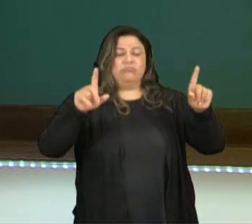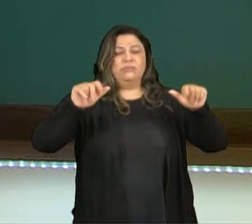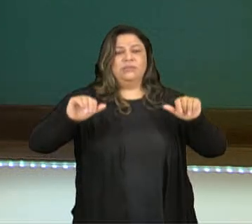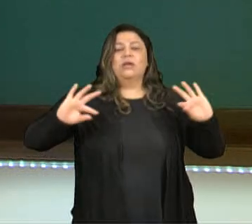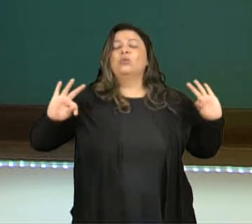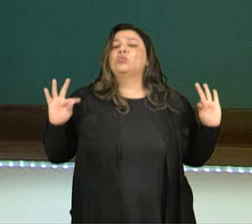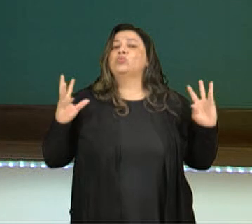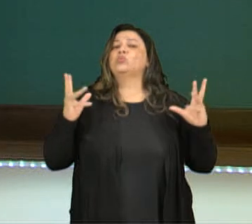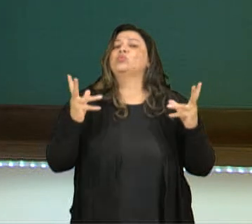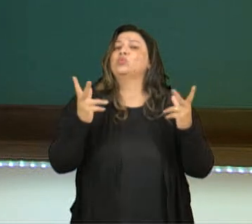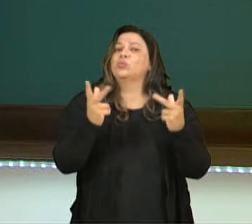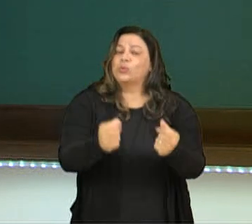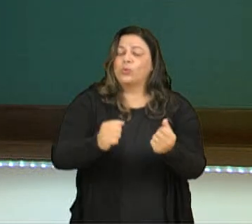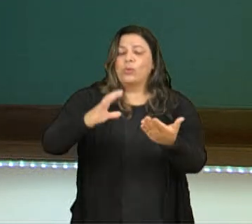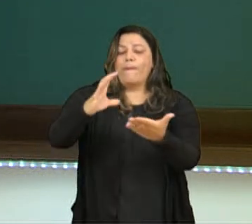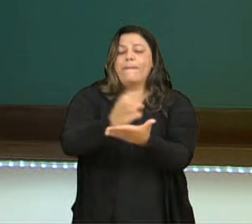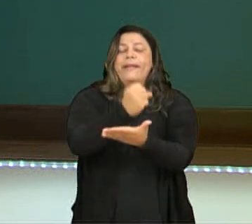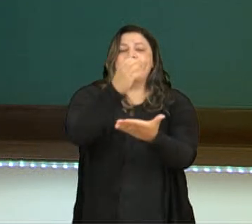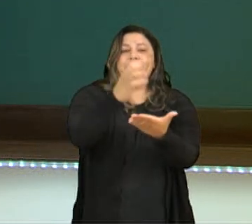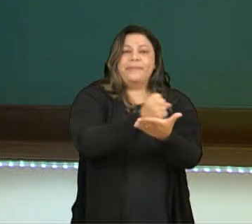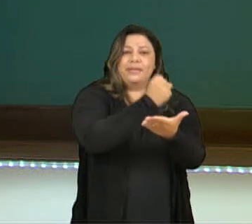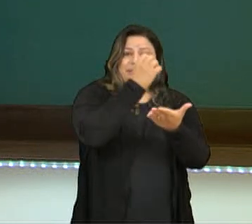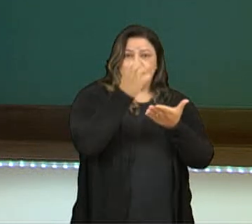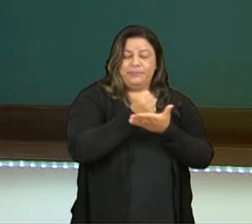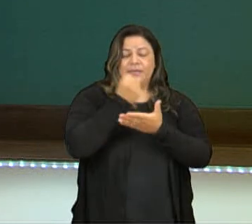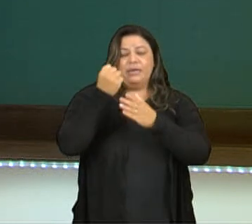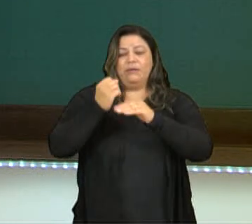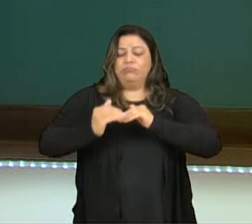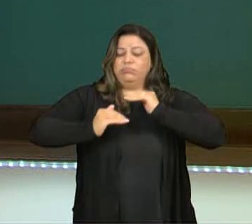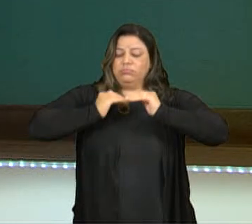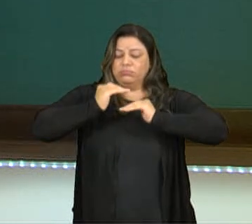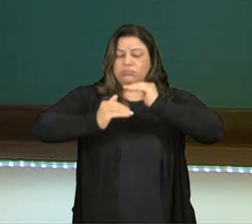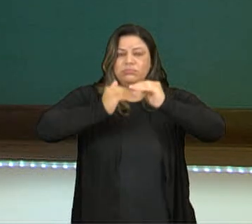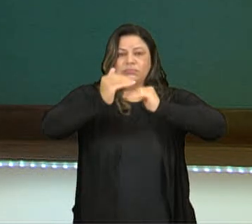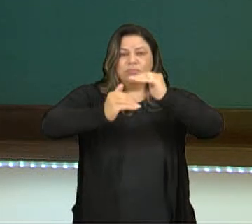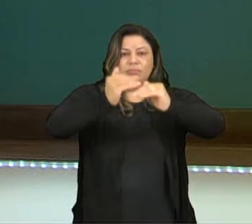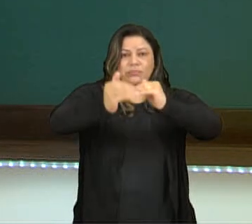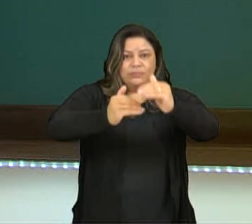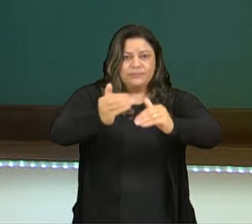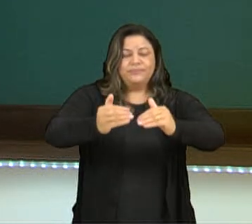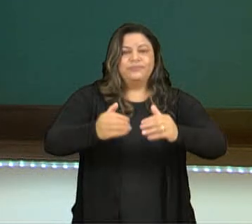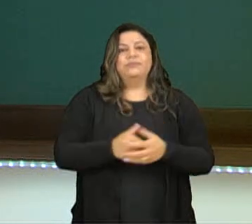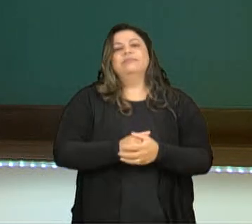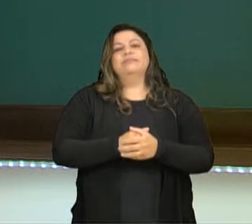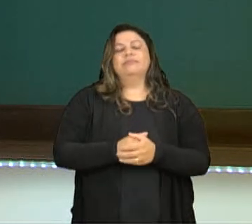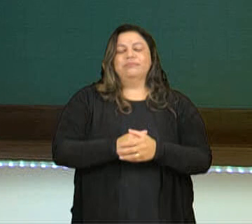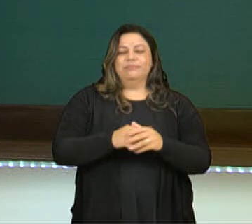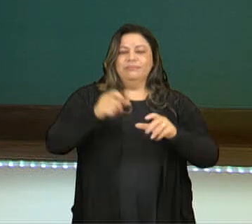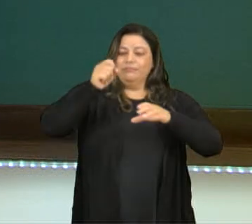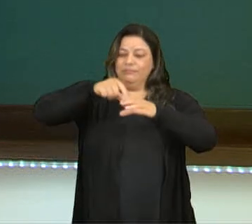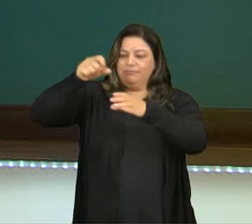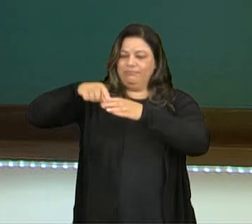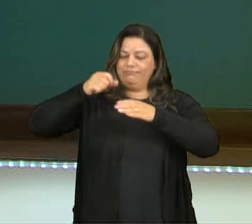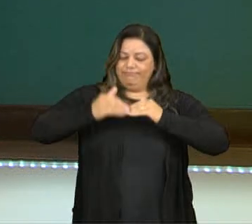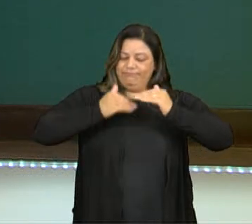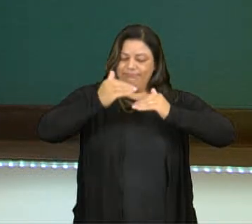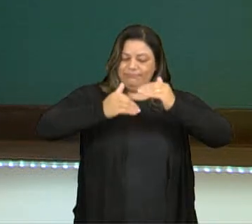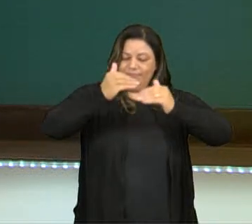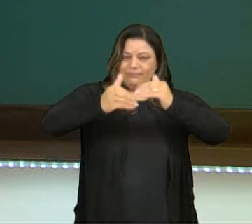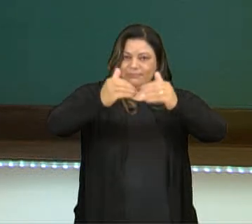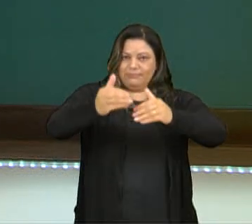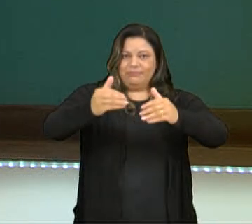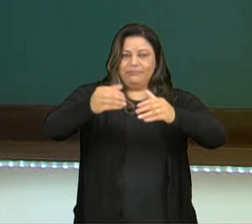todo o recurso que é retirado do meio ambiente, deve ser reposto, né? Por quê? Para que surjam